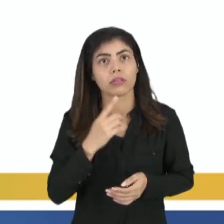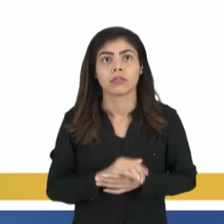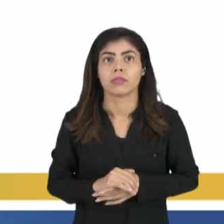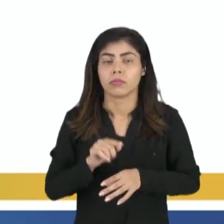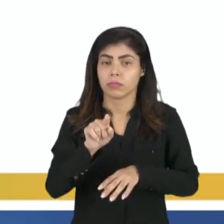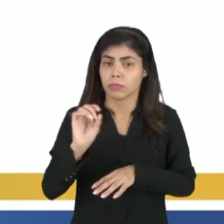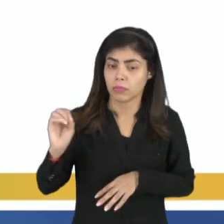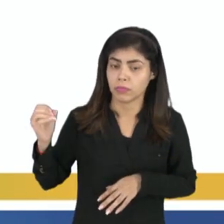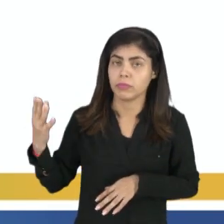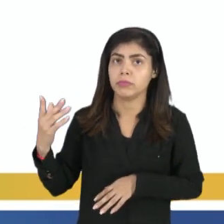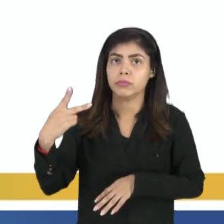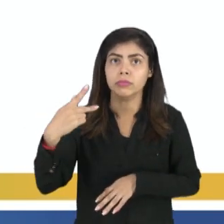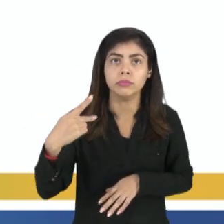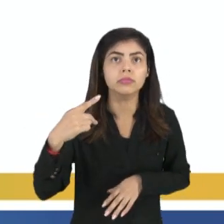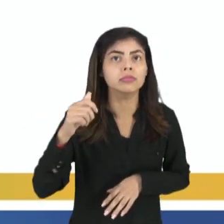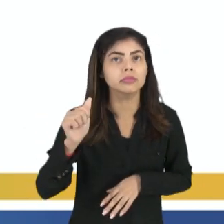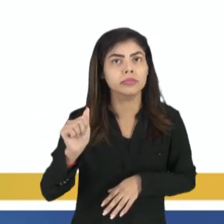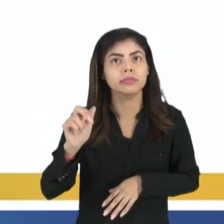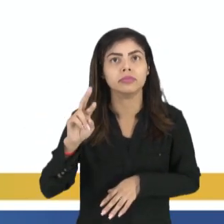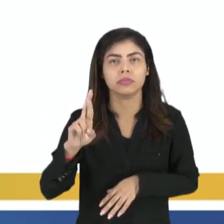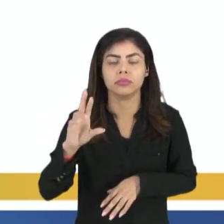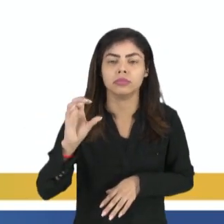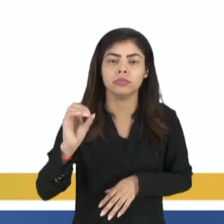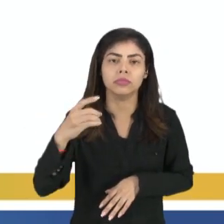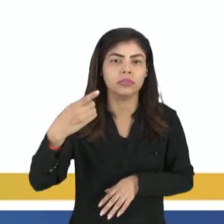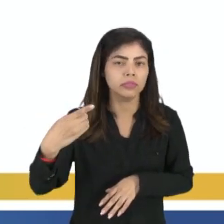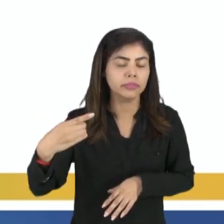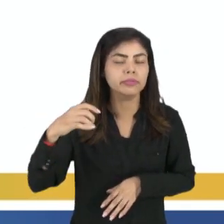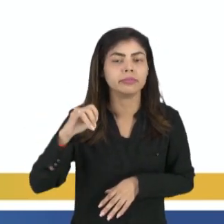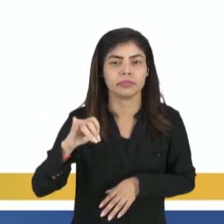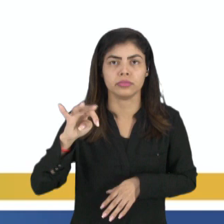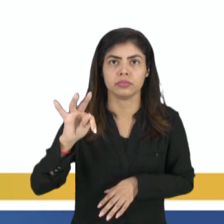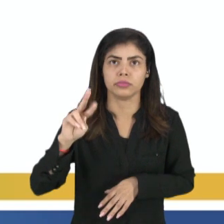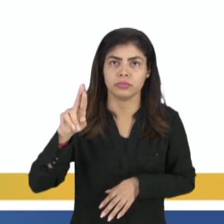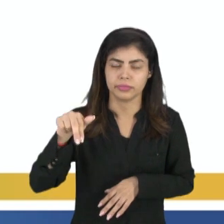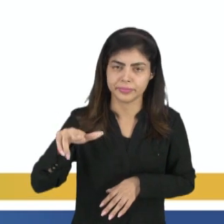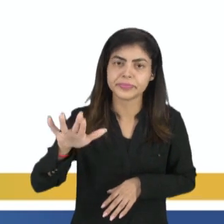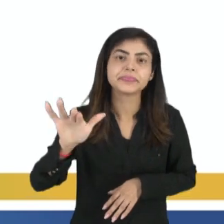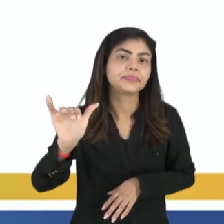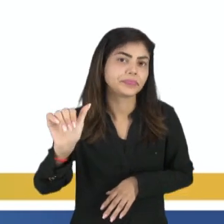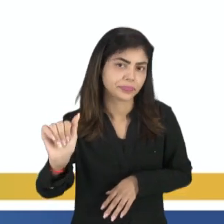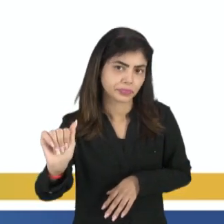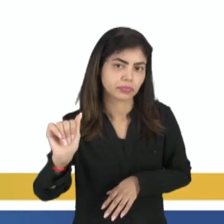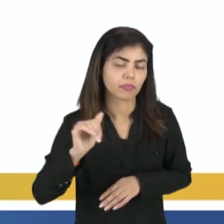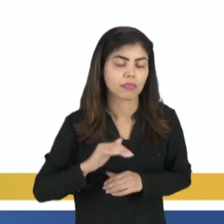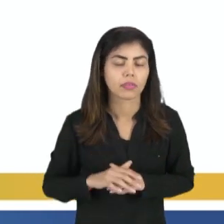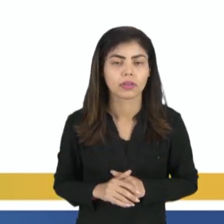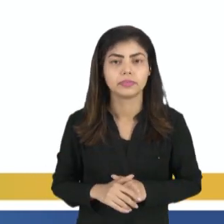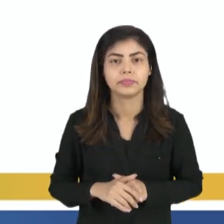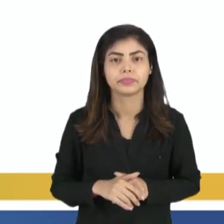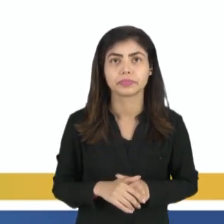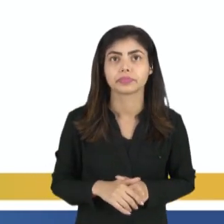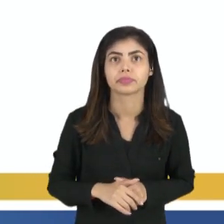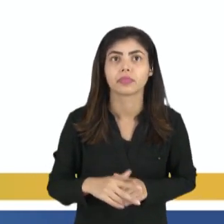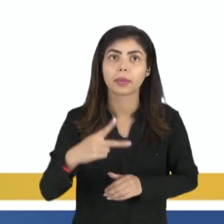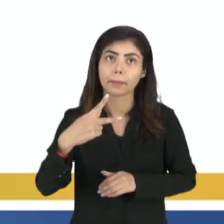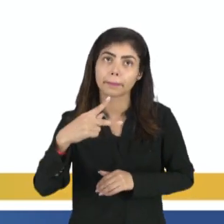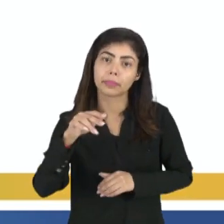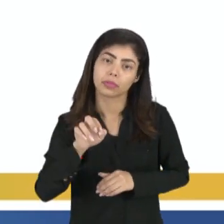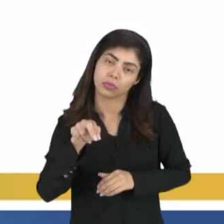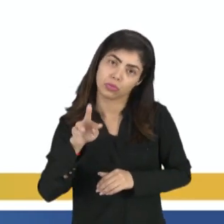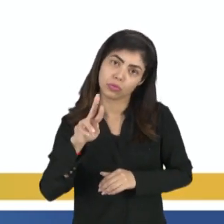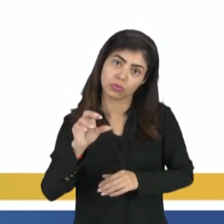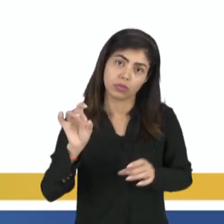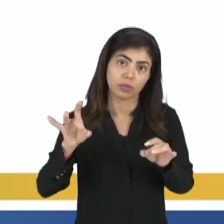que neste caso nós temos aí a classificação já que ela é uma sílaba em que a penúltima